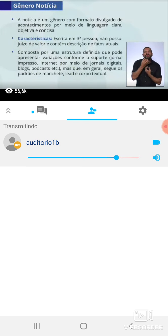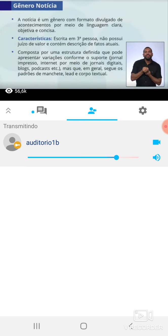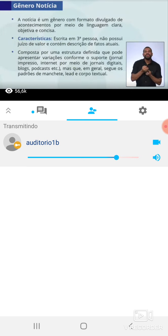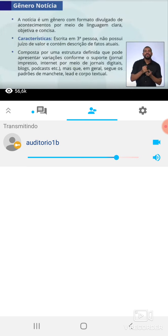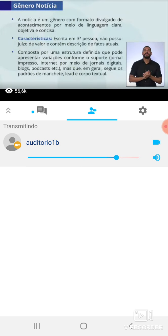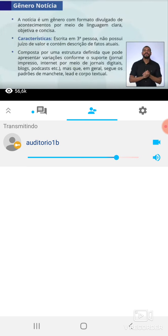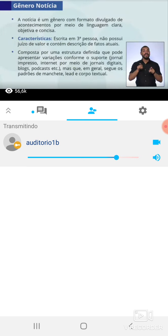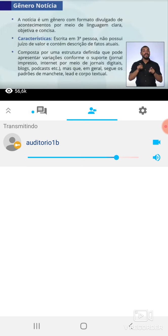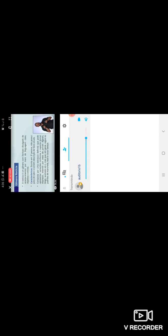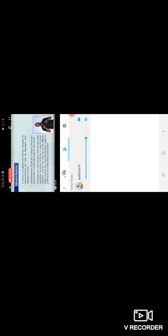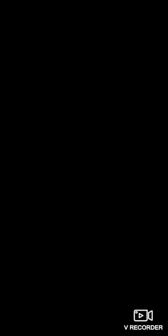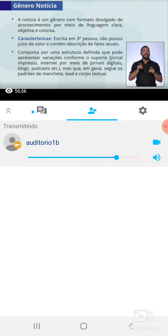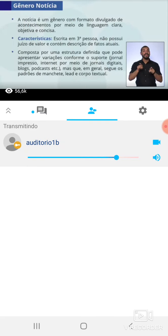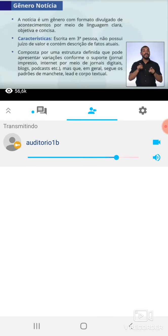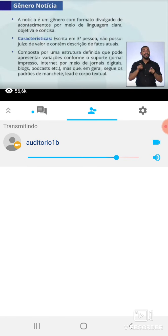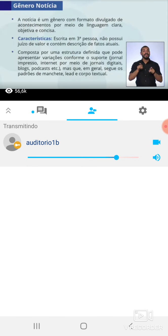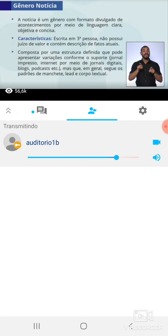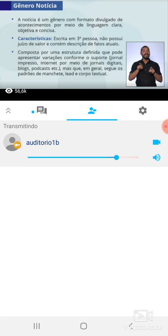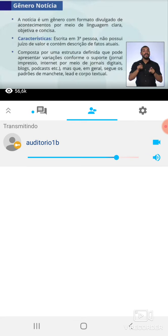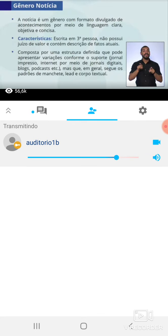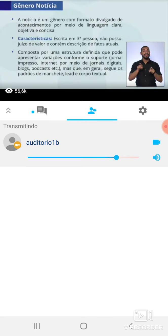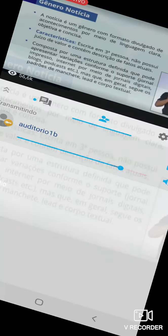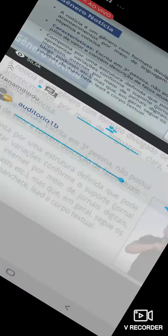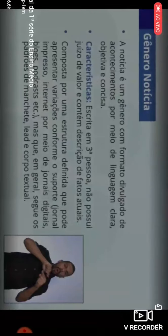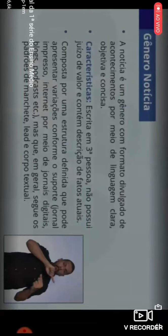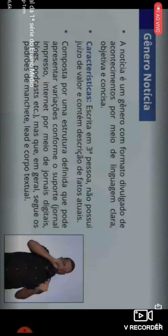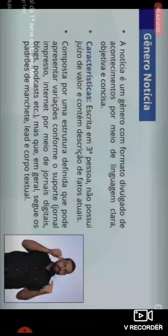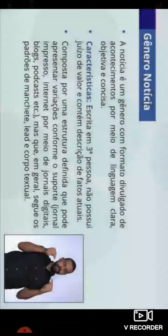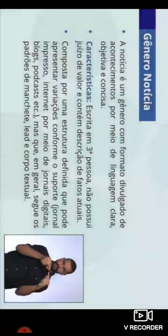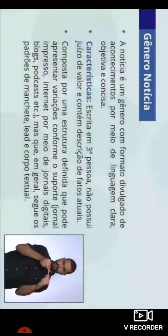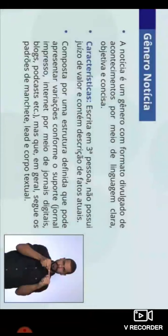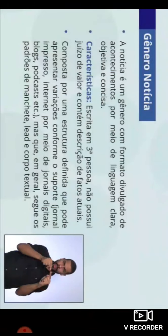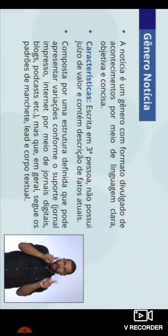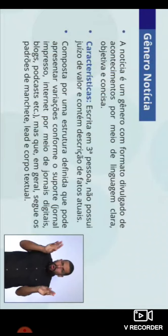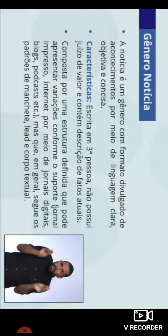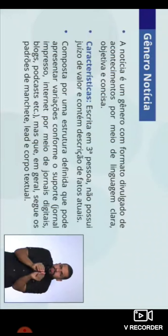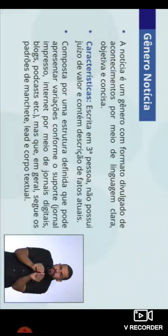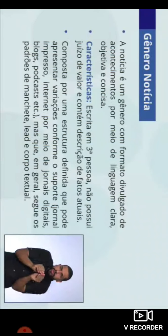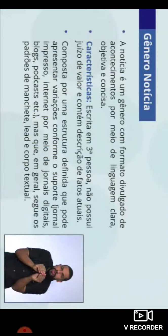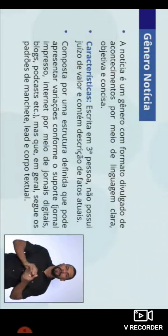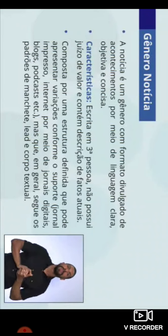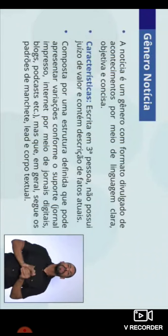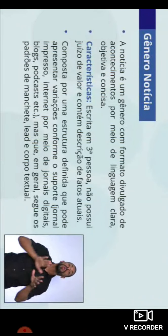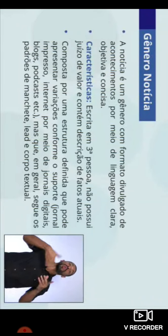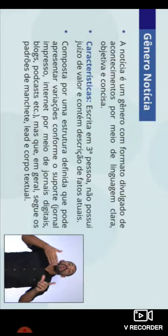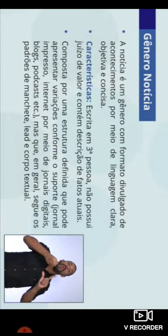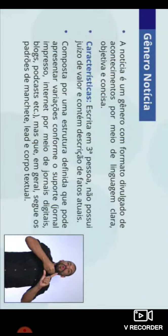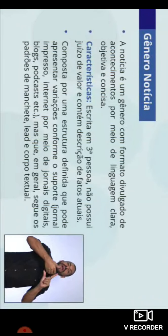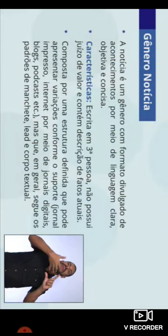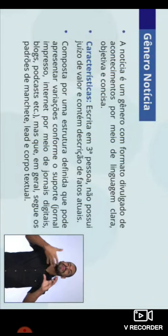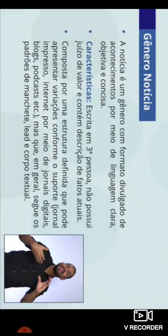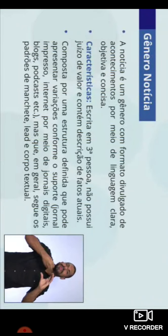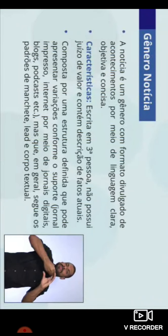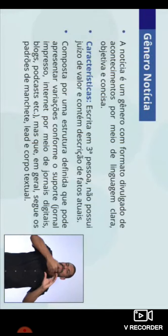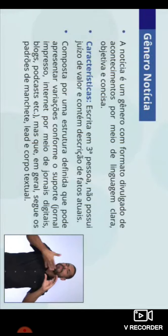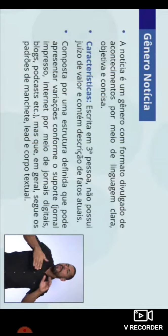meio de linguagem clara, objetiva e concisa. Perfeito. Certo? Quais são suas características